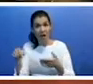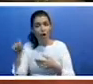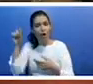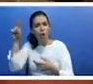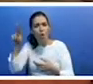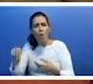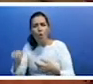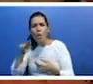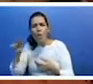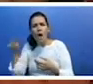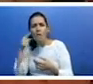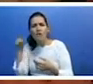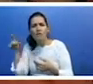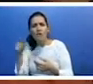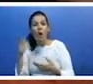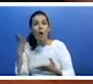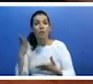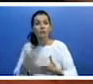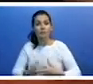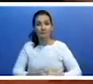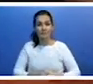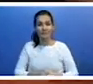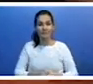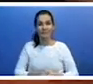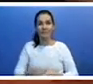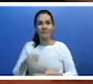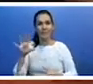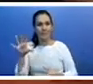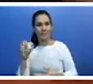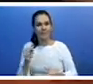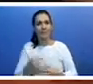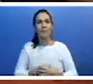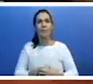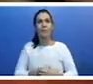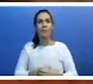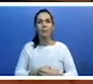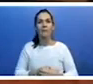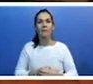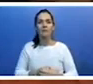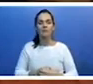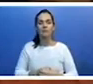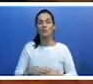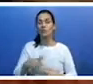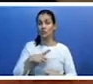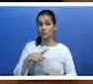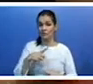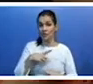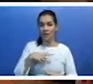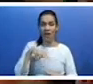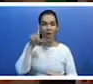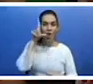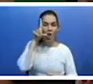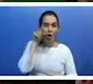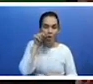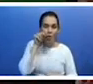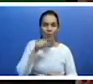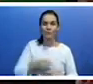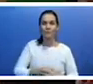para responder. Vamos lá? Pega o lápis. Olha, tivemos as palavrinhas